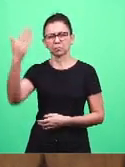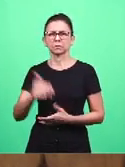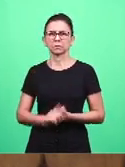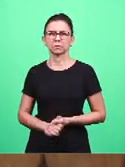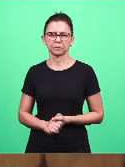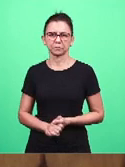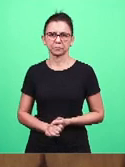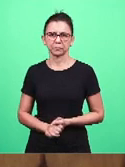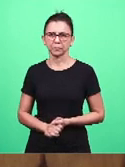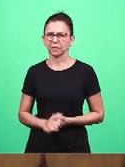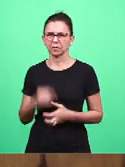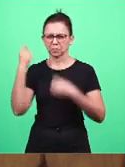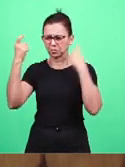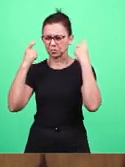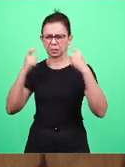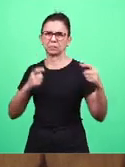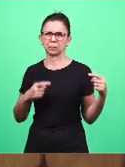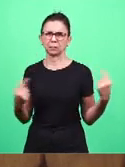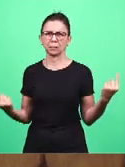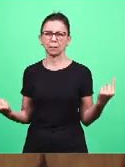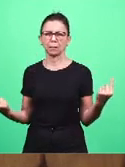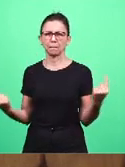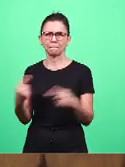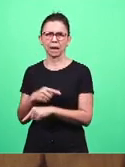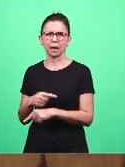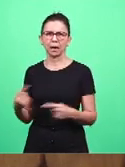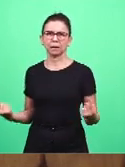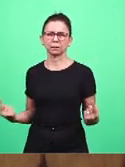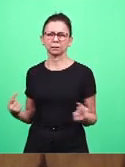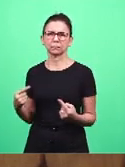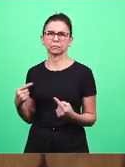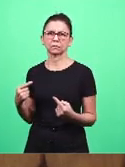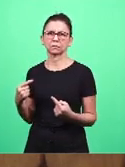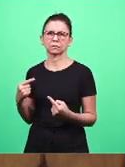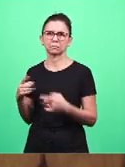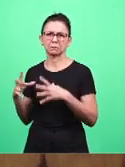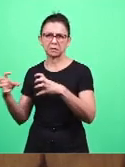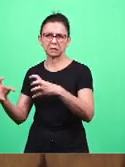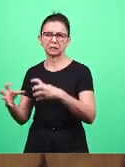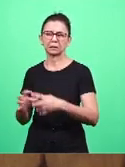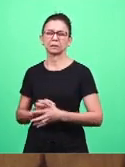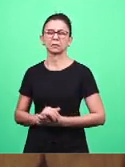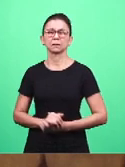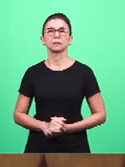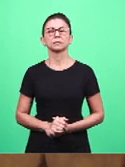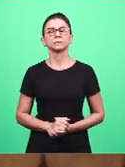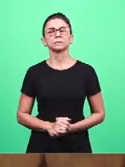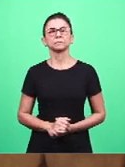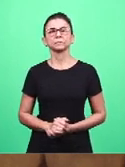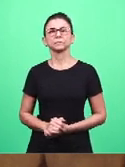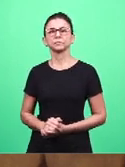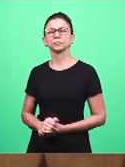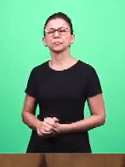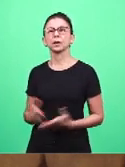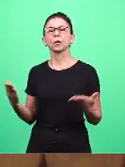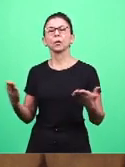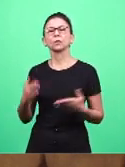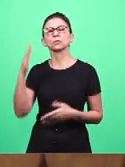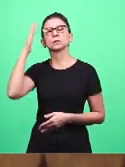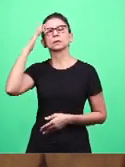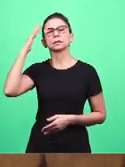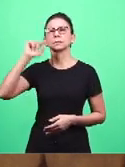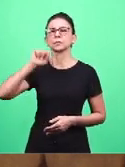agora está voltada para Jerusalém. Interessante é que o evangelho, o cristianismo não entendeu